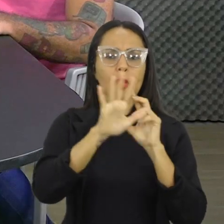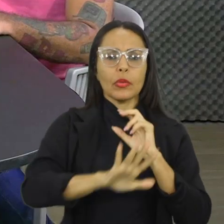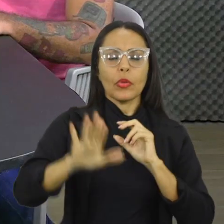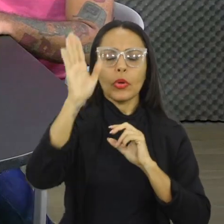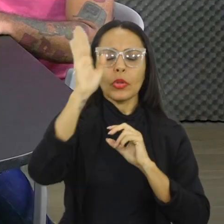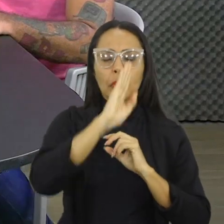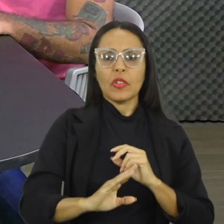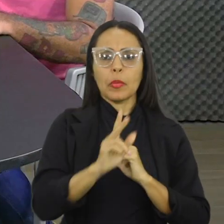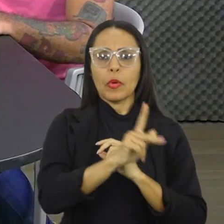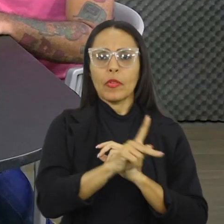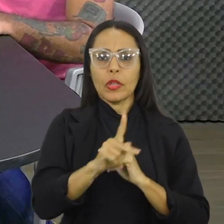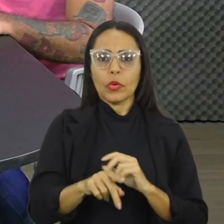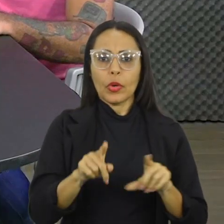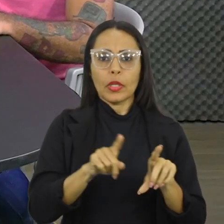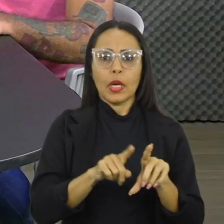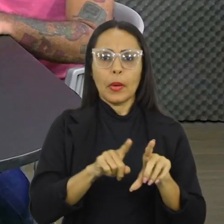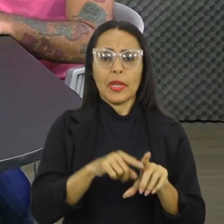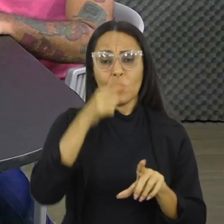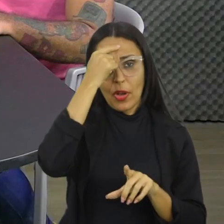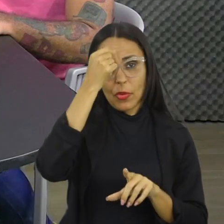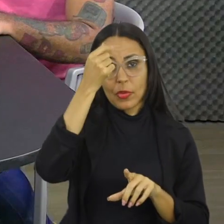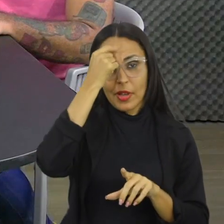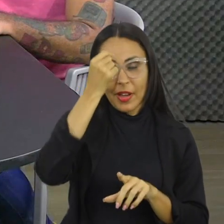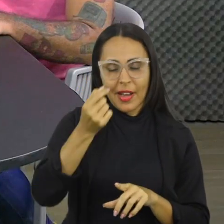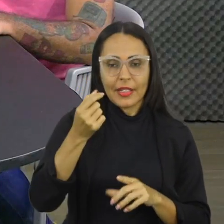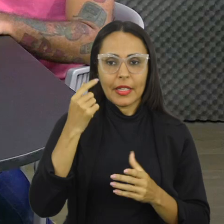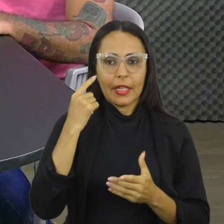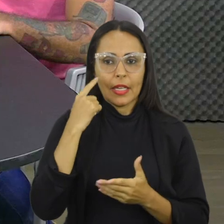atuou como professora de ensino superior da faculdade